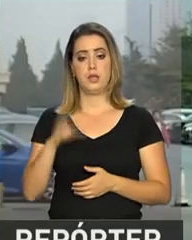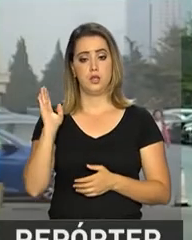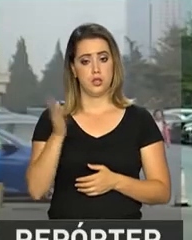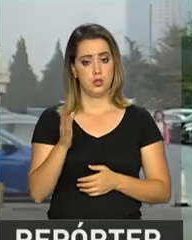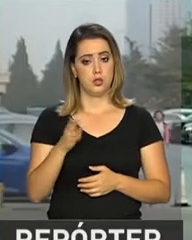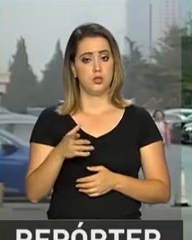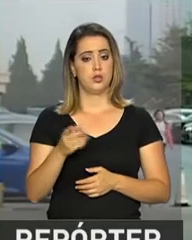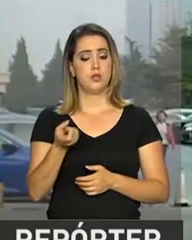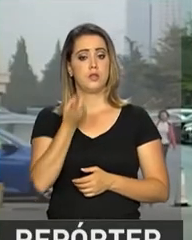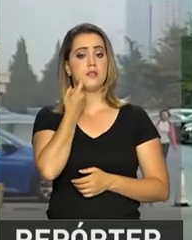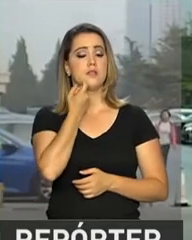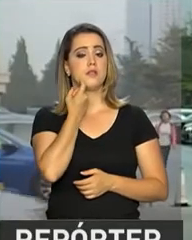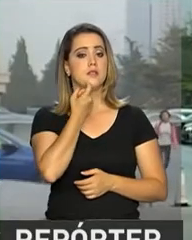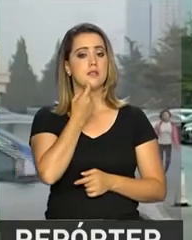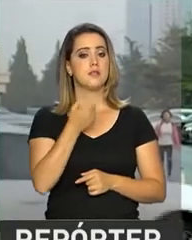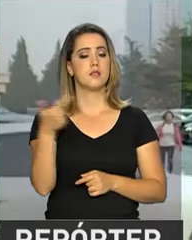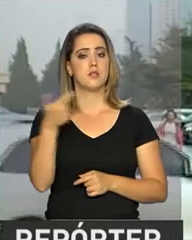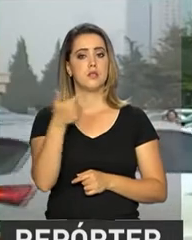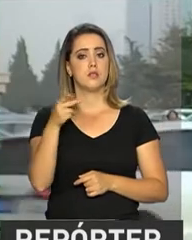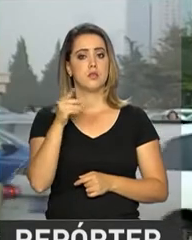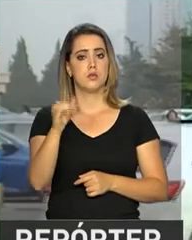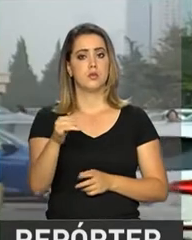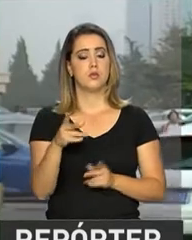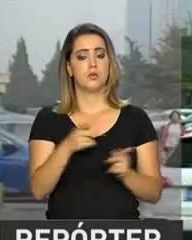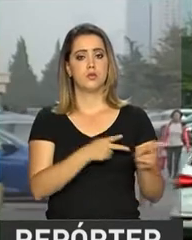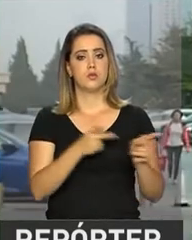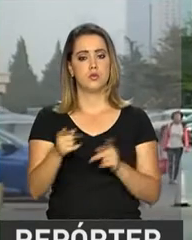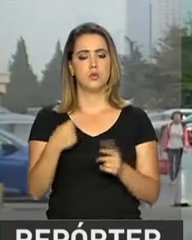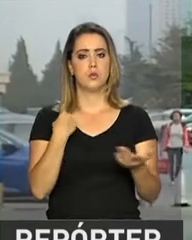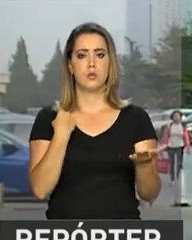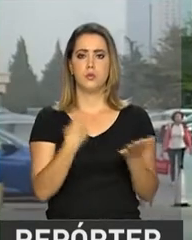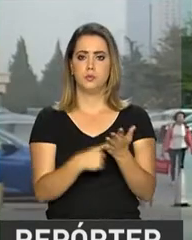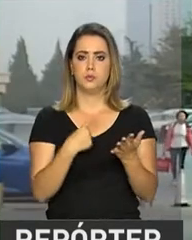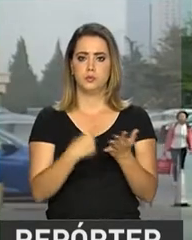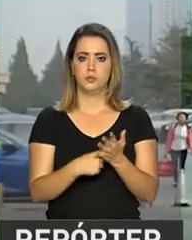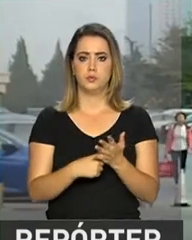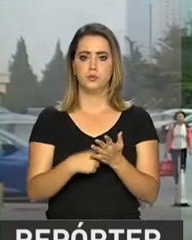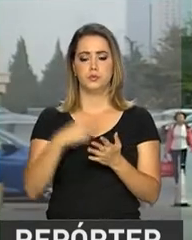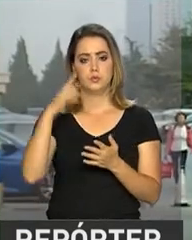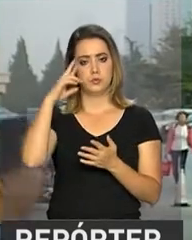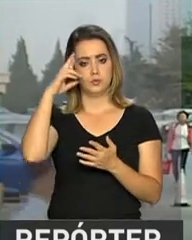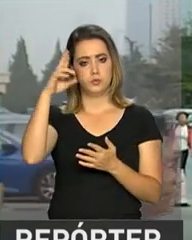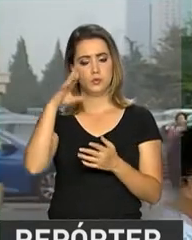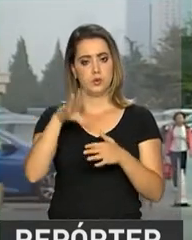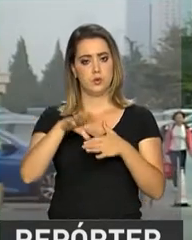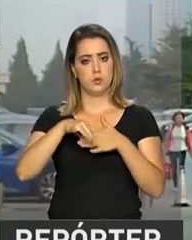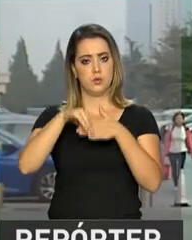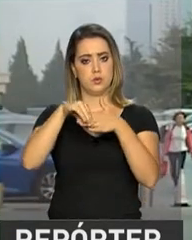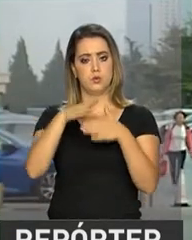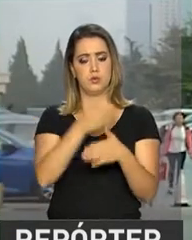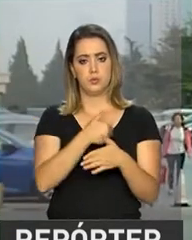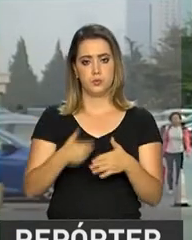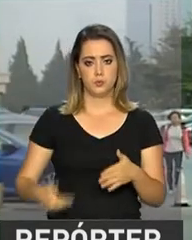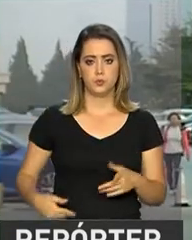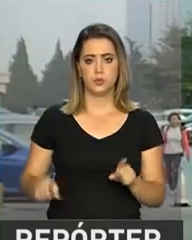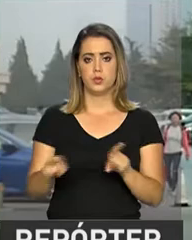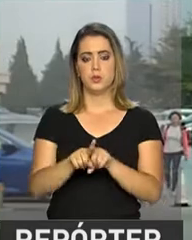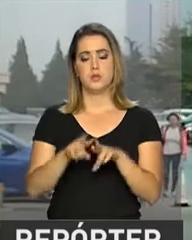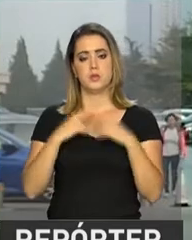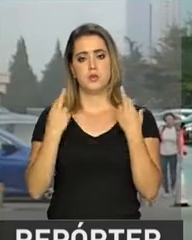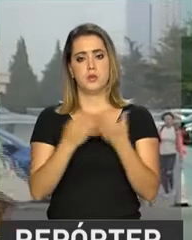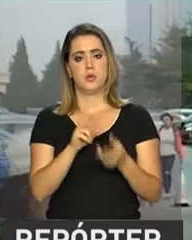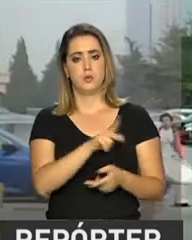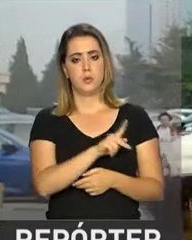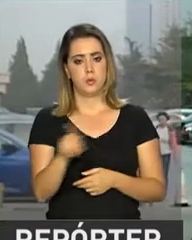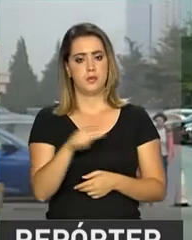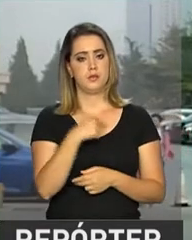sexta-feira, segundo dia da visita, Michel Temer cumpre agenda oficial de chefe de Estado e se reúne com o presidente Xi Jinping e